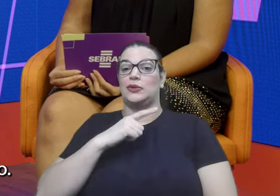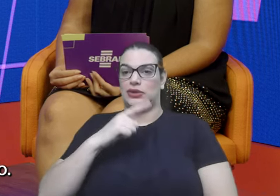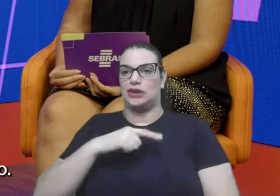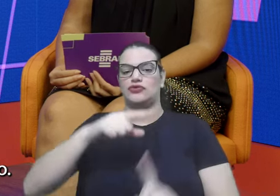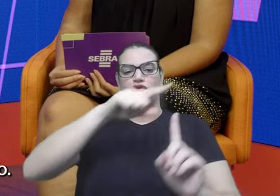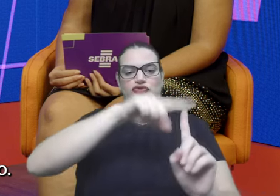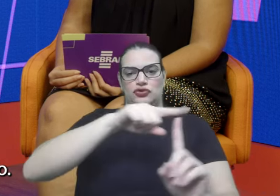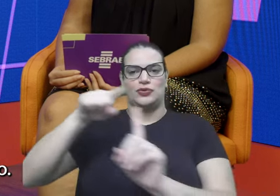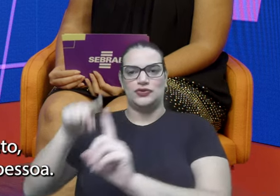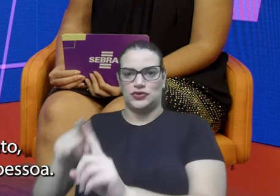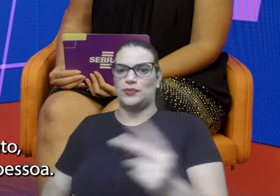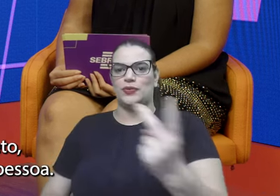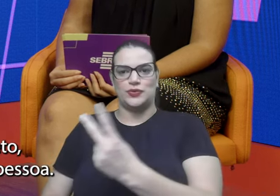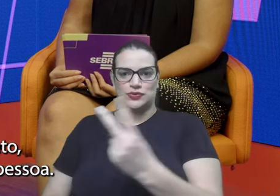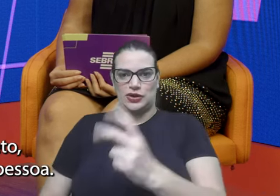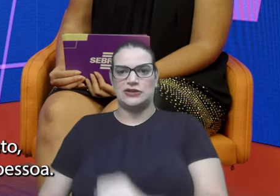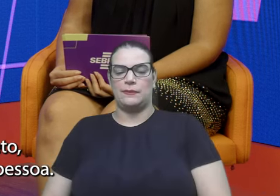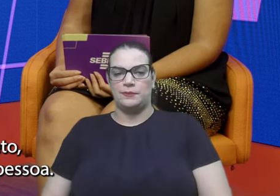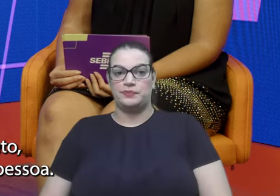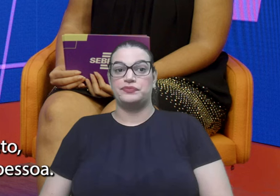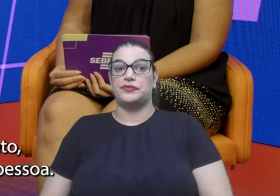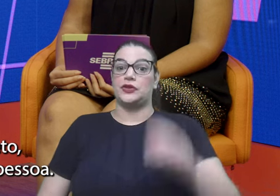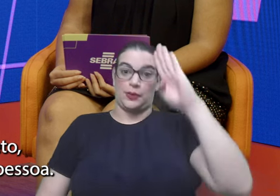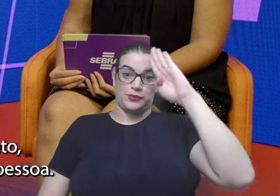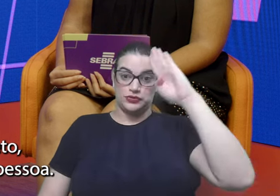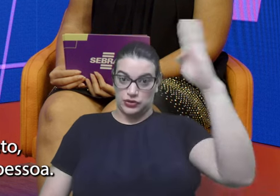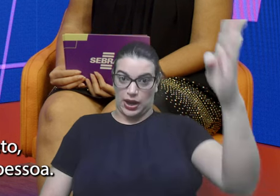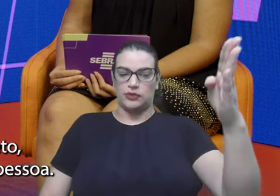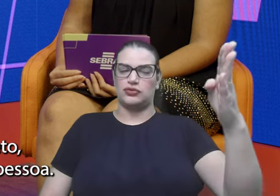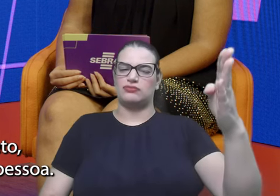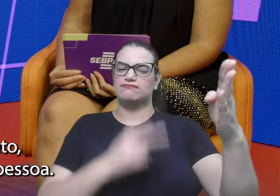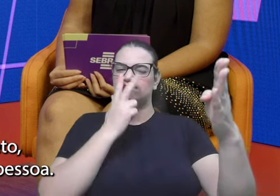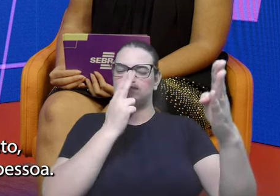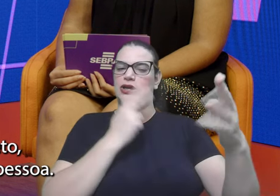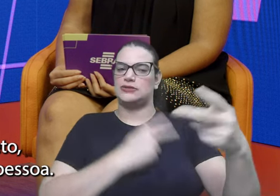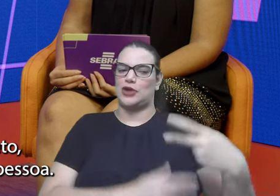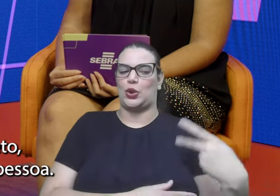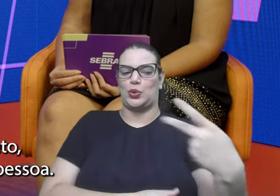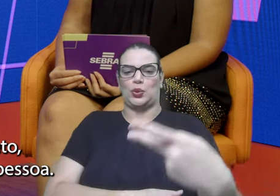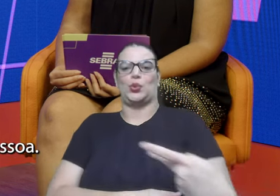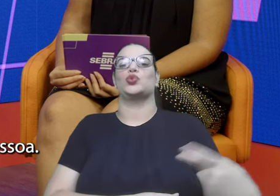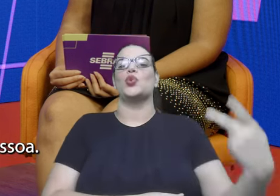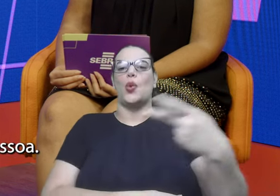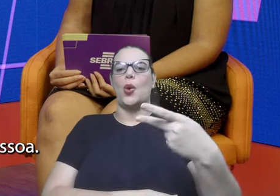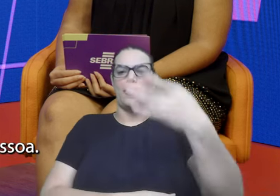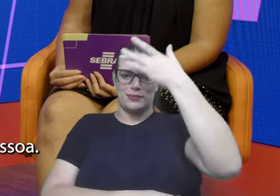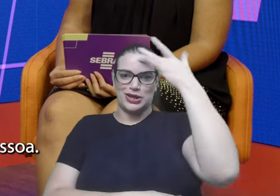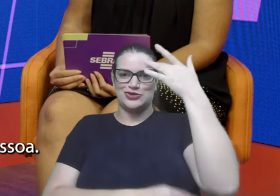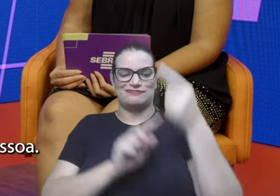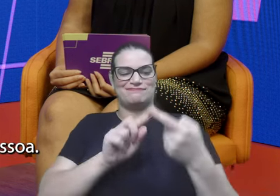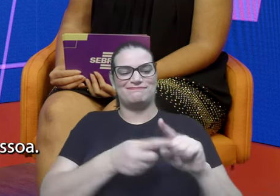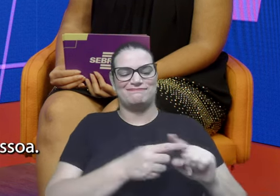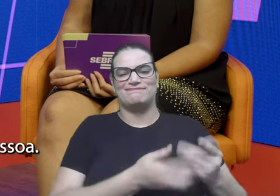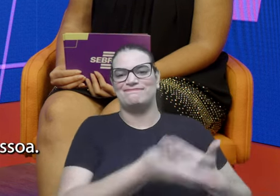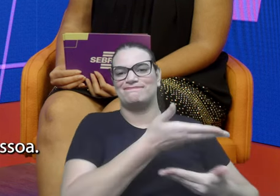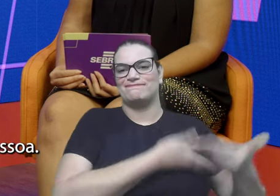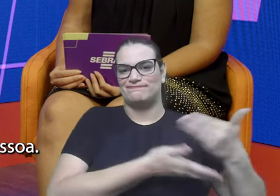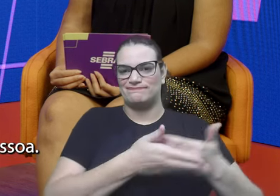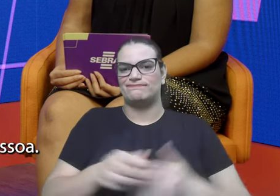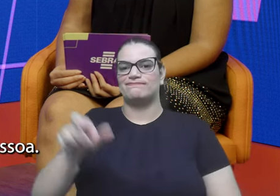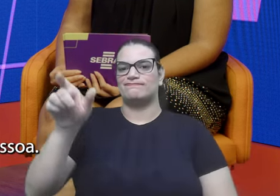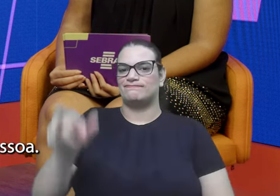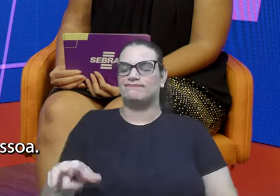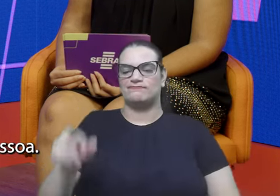esses dois tipos de cuidado basicamente o cuidado direto ele sempre envolve uma uma outra pessoa essa interação com outra